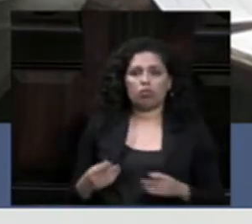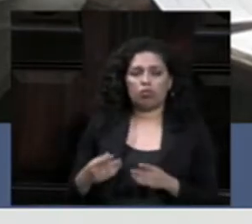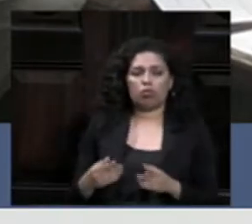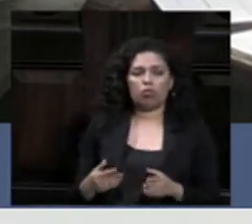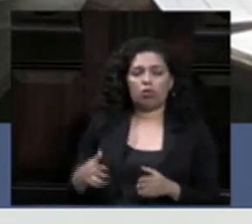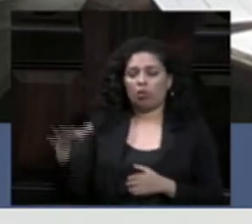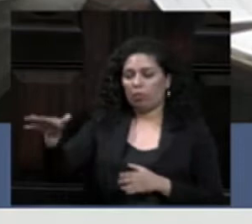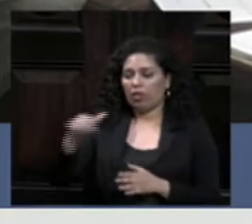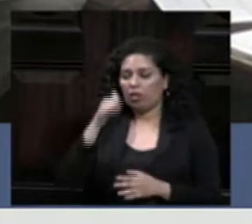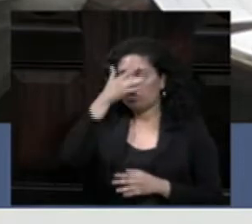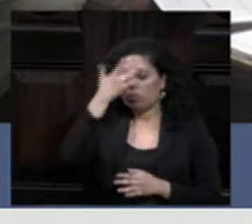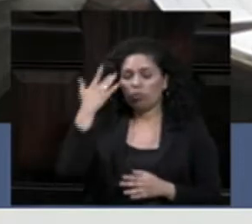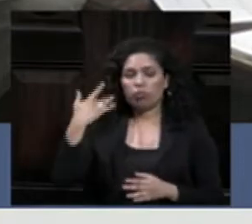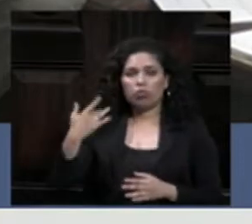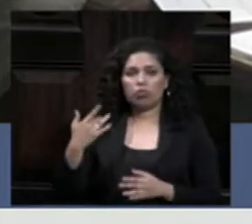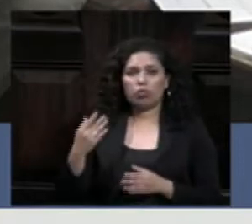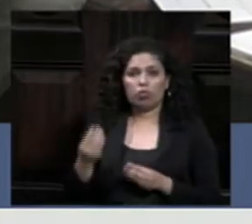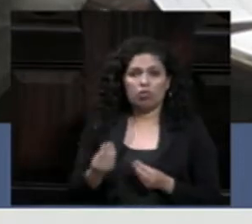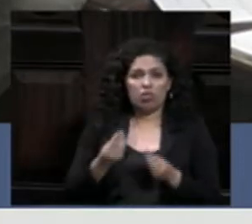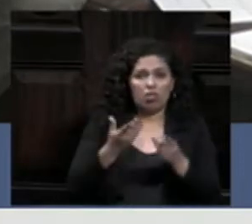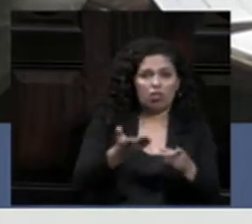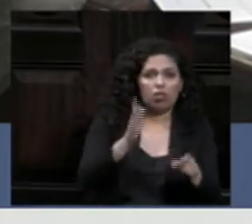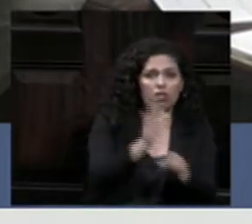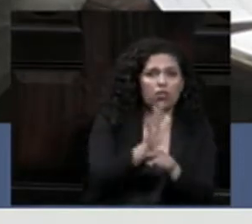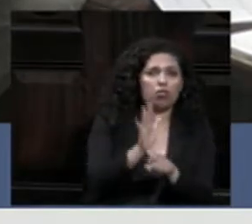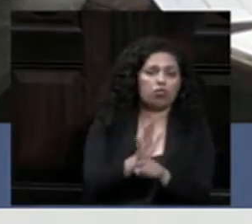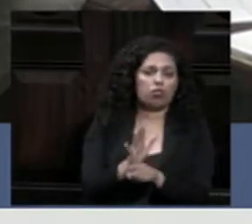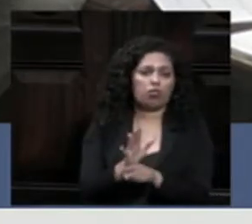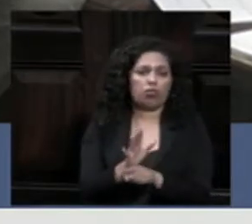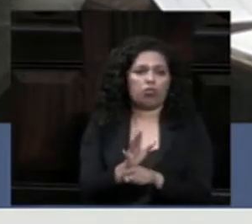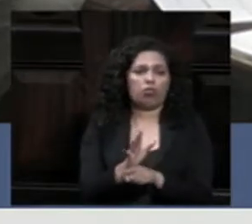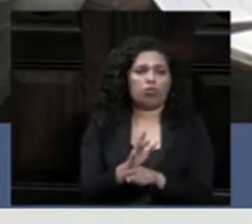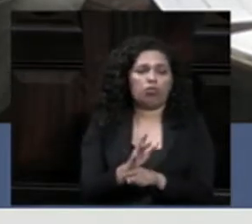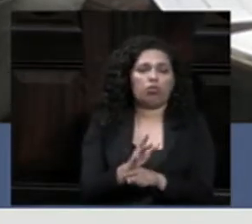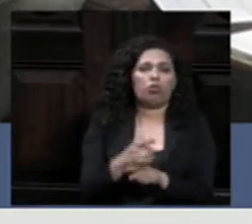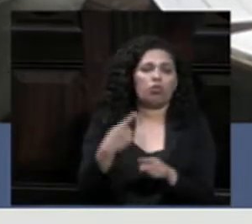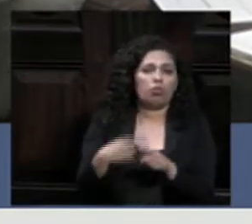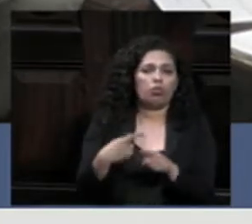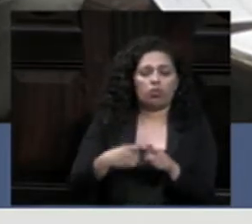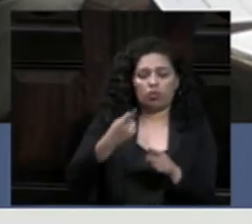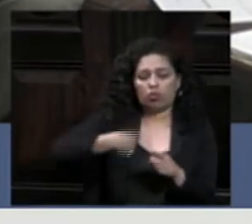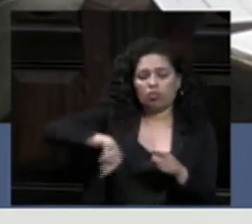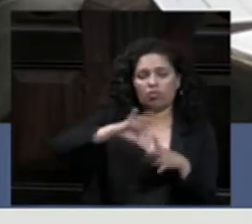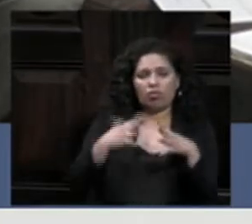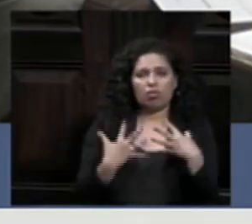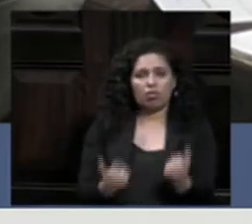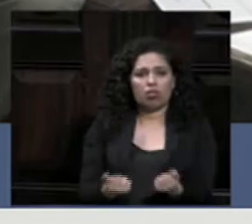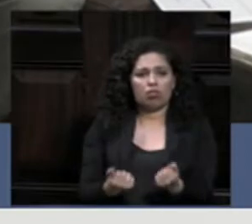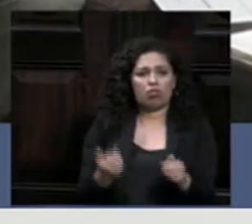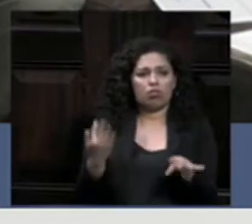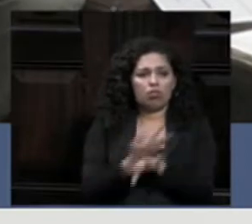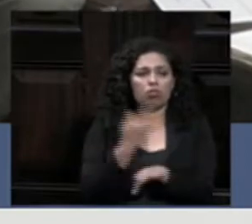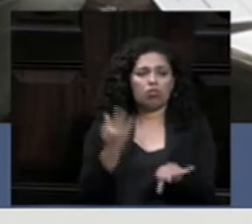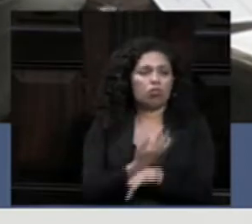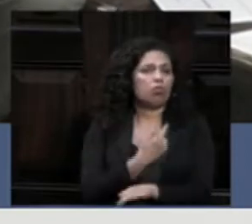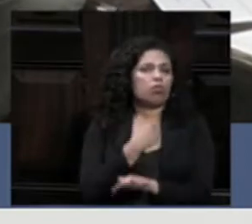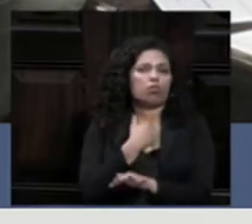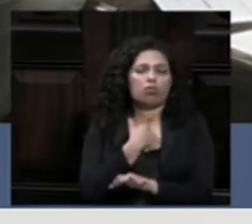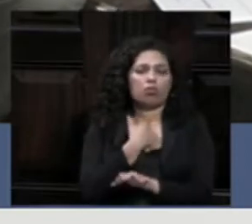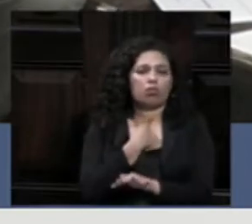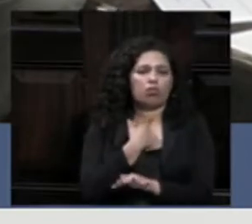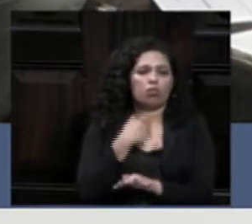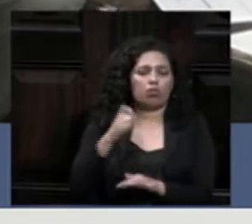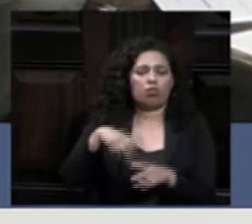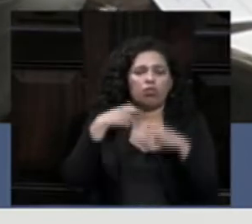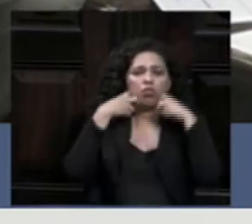algum abrigo, dar uma dignidade, porque não é possível aceitar continuar dessa maneira. É